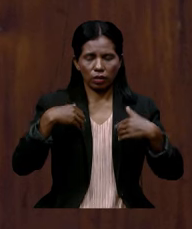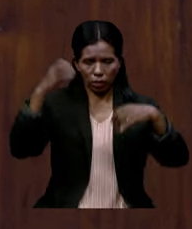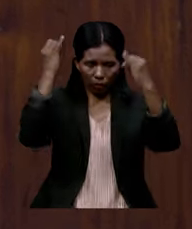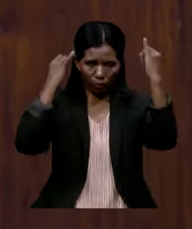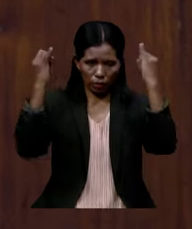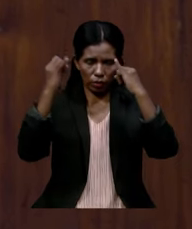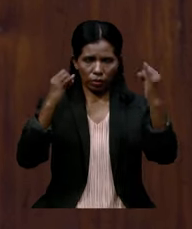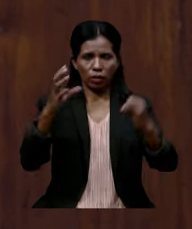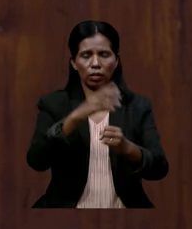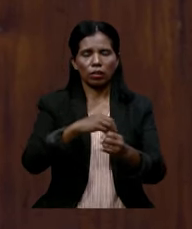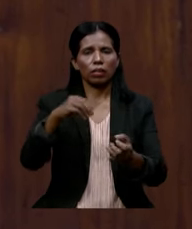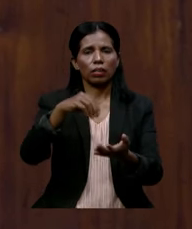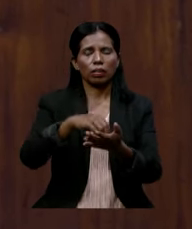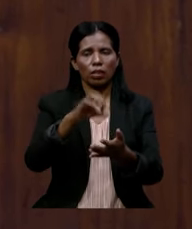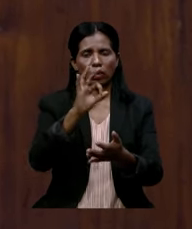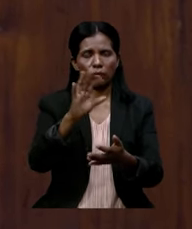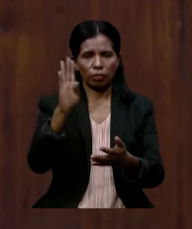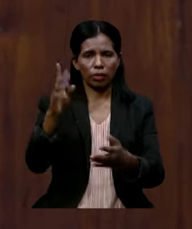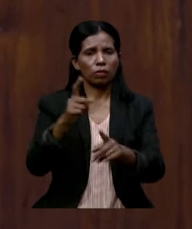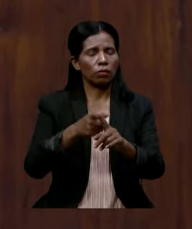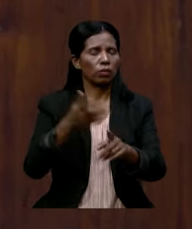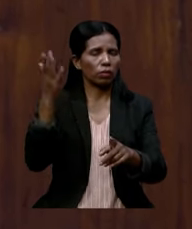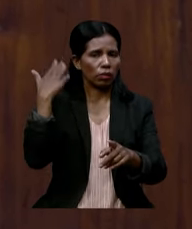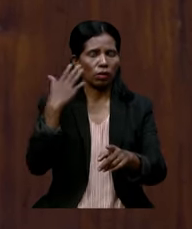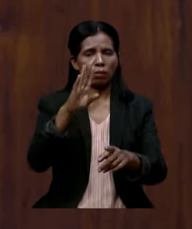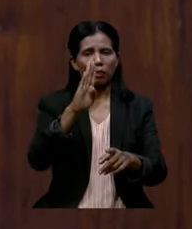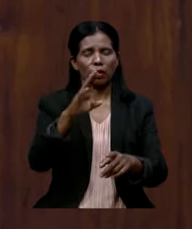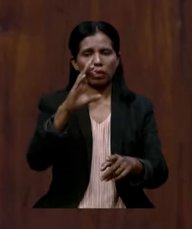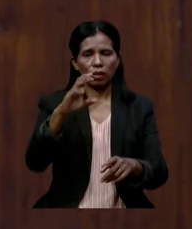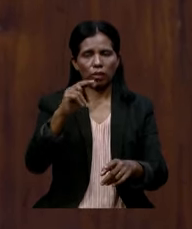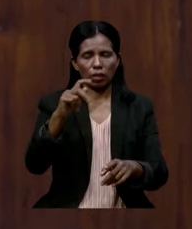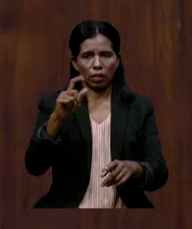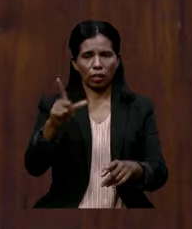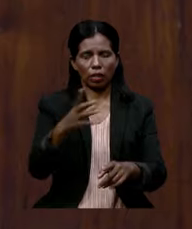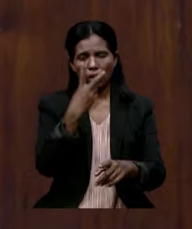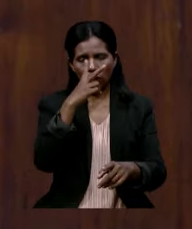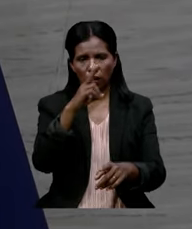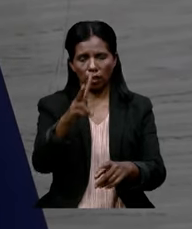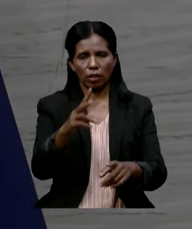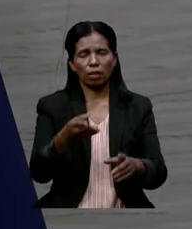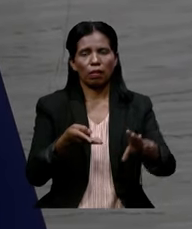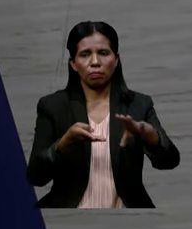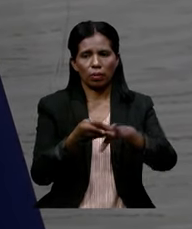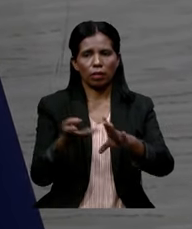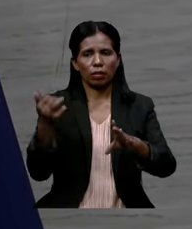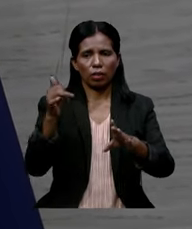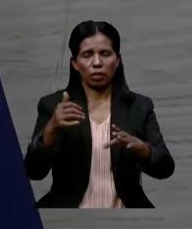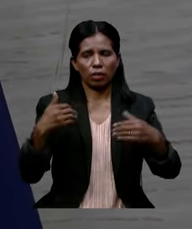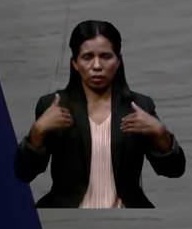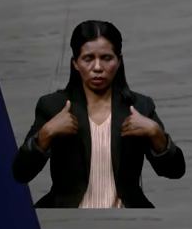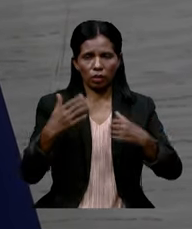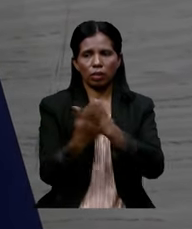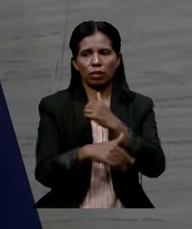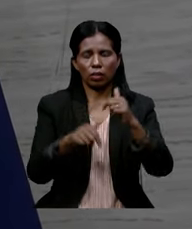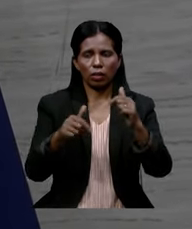na Bespalha e a mídia social e a Fulancoto, BCTL foi que era essa medida ou de alerta para banco, se não existe e arrelaram